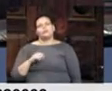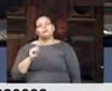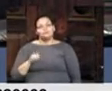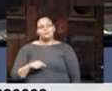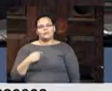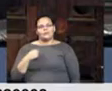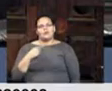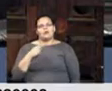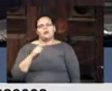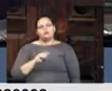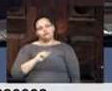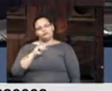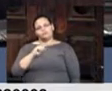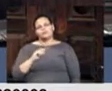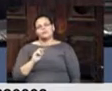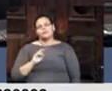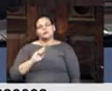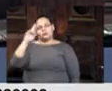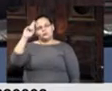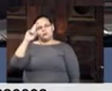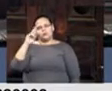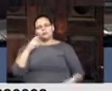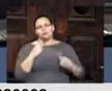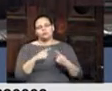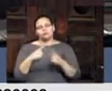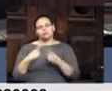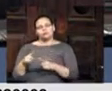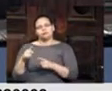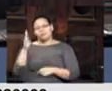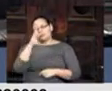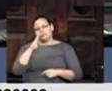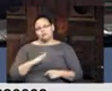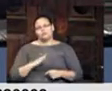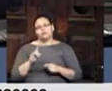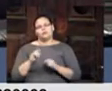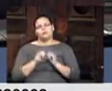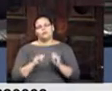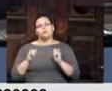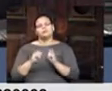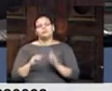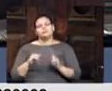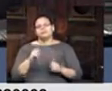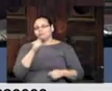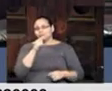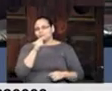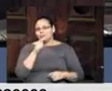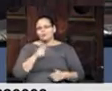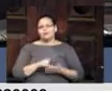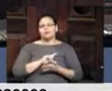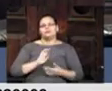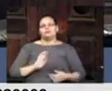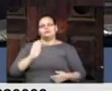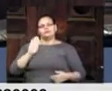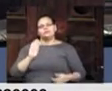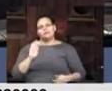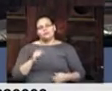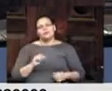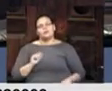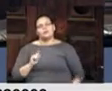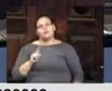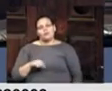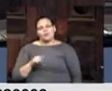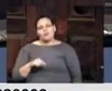da oposição e no seu percurso pelo Brasil, na campanha pela anticandidatura, e a anticandidatura